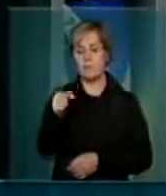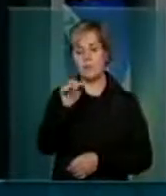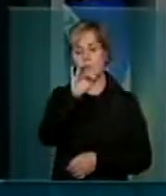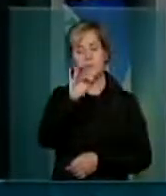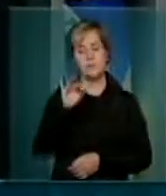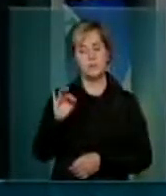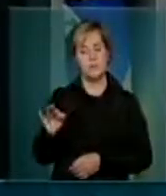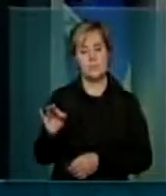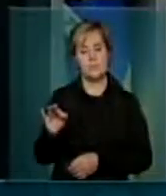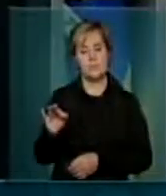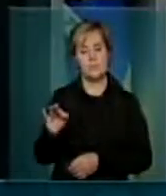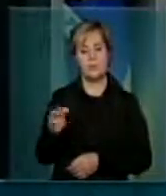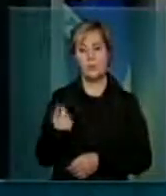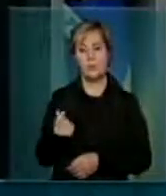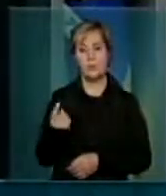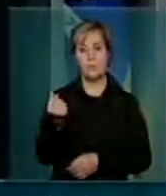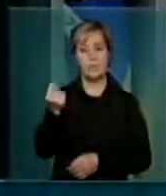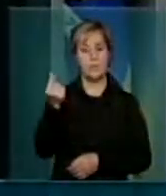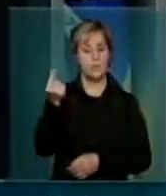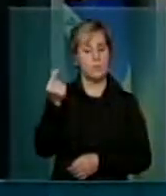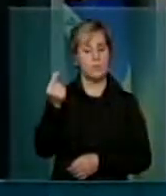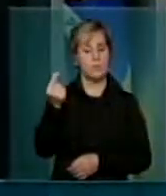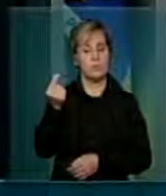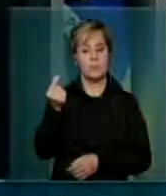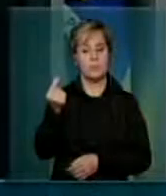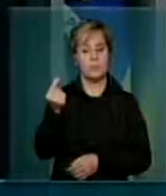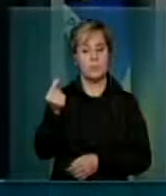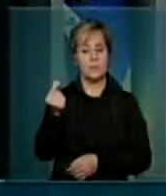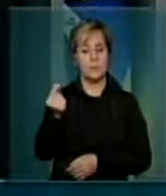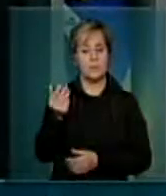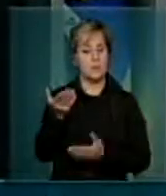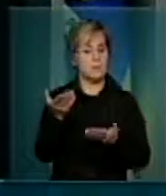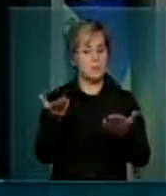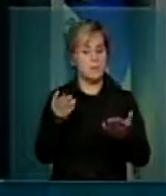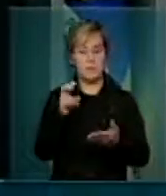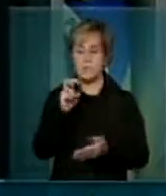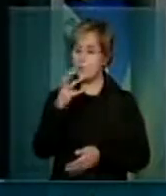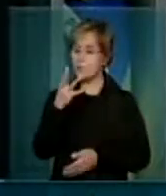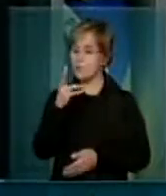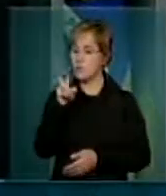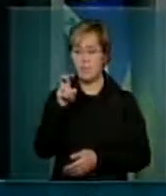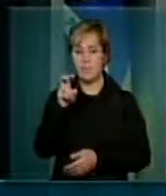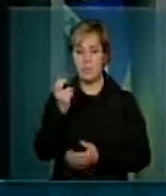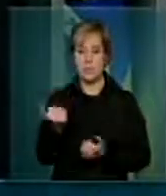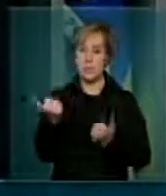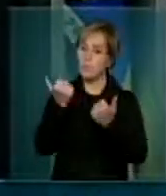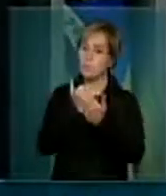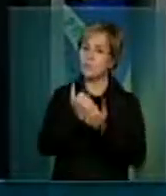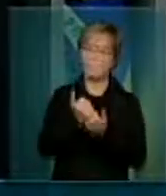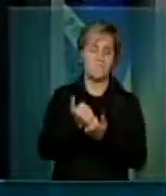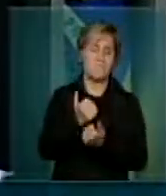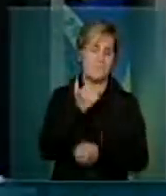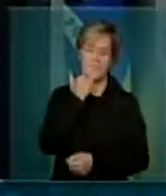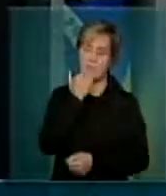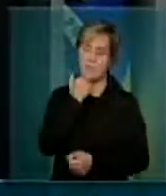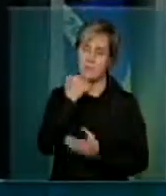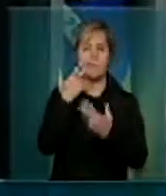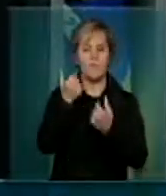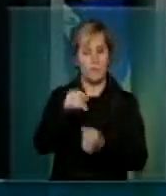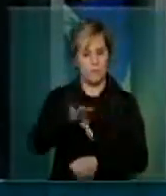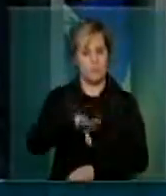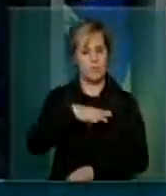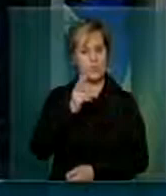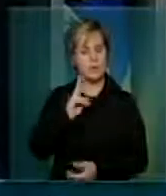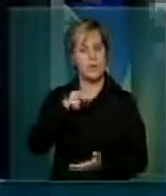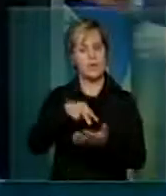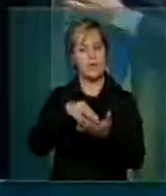15,7% nos seus preços. Nem isso os minguados 545 repõem. Vamos ter ousadia, vamos